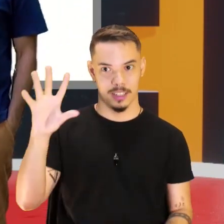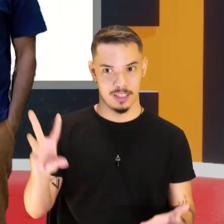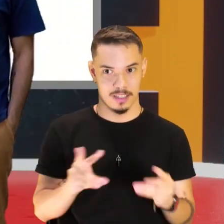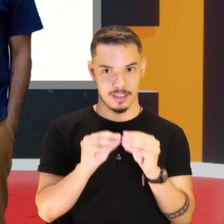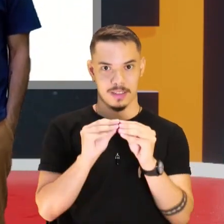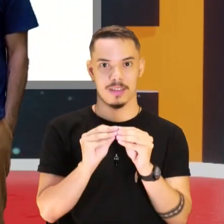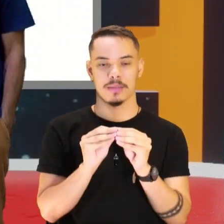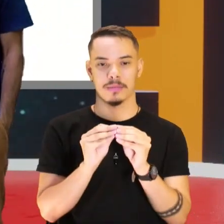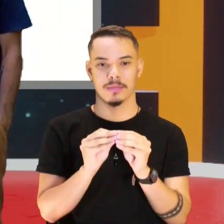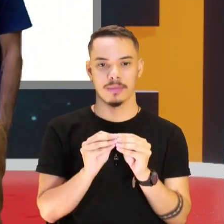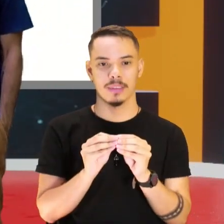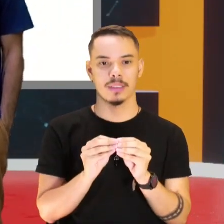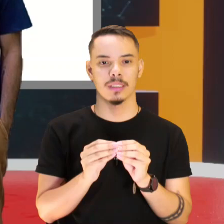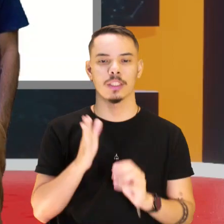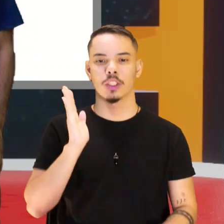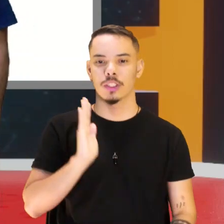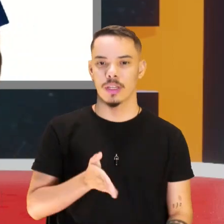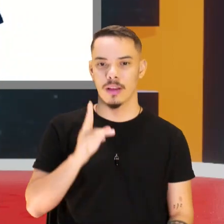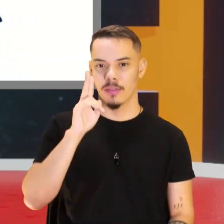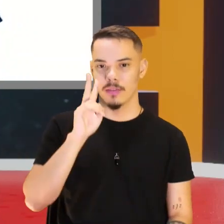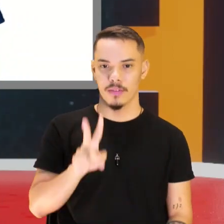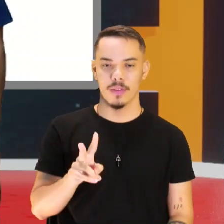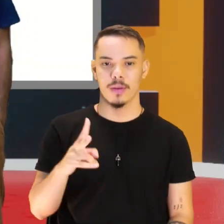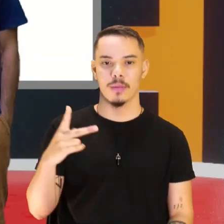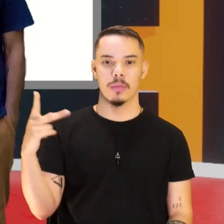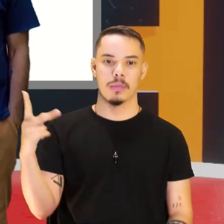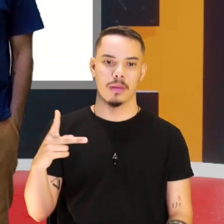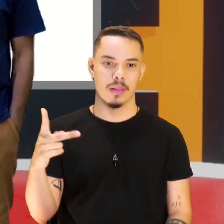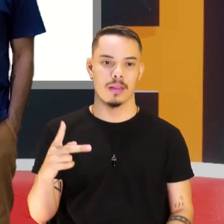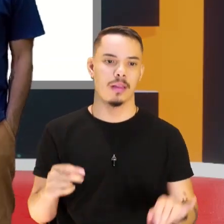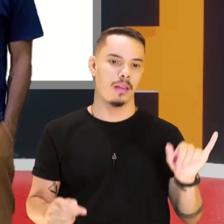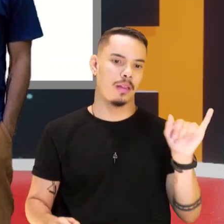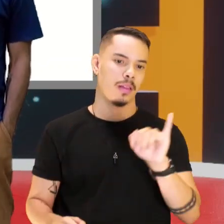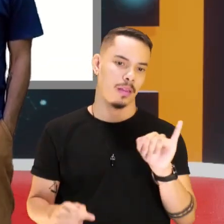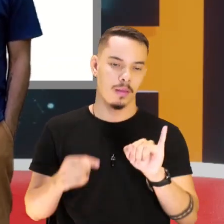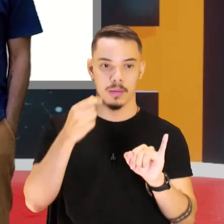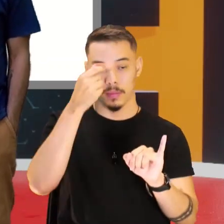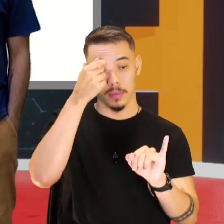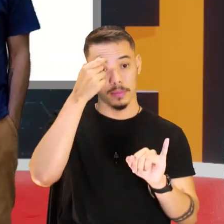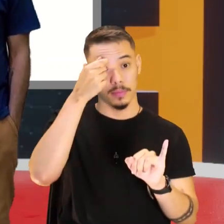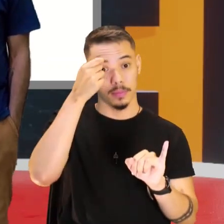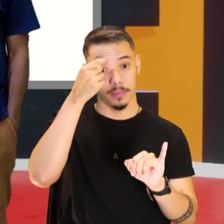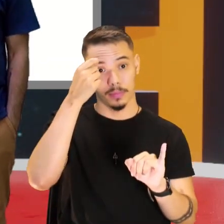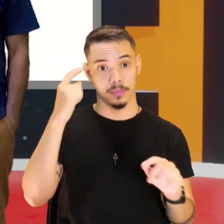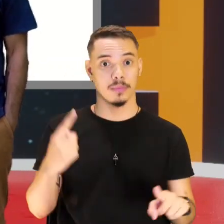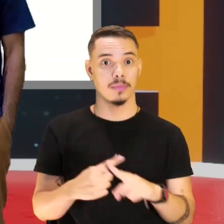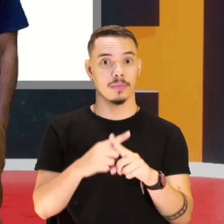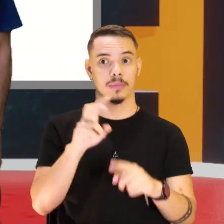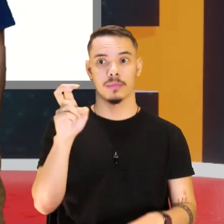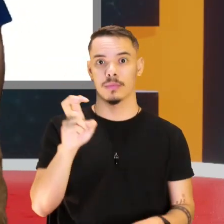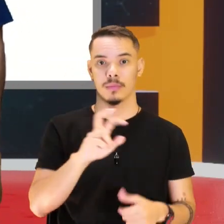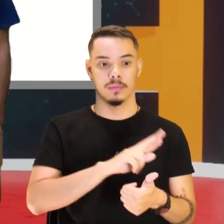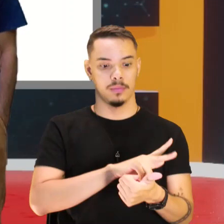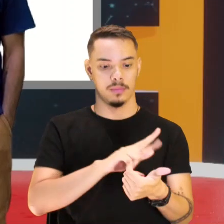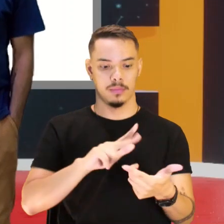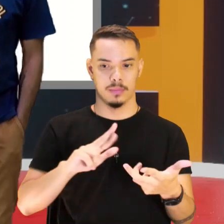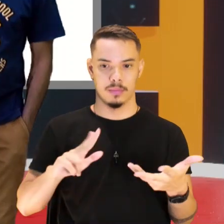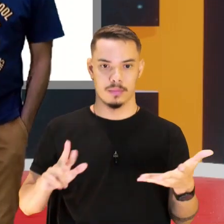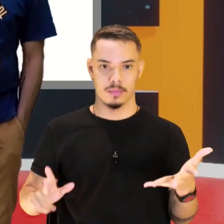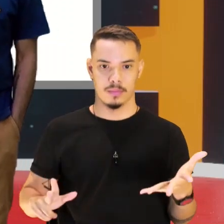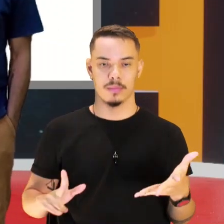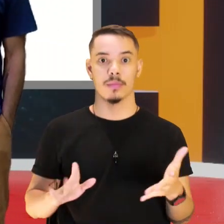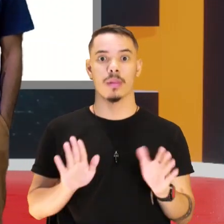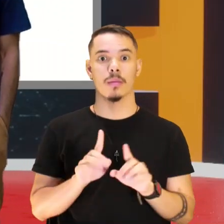As sequências, beleza? A gente viu de números pares, números ímpares, múltiplos de 5, enfim, né? Sequências aí de maneira